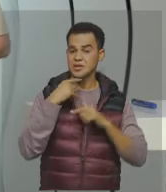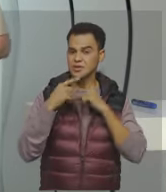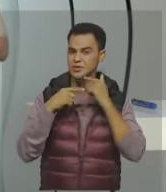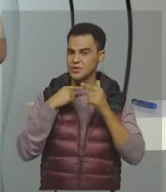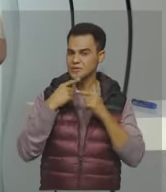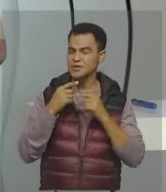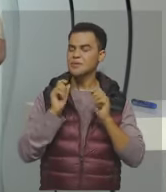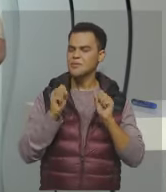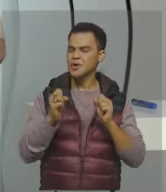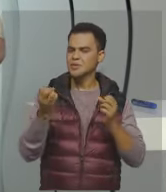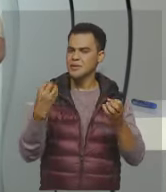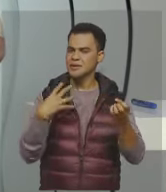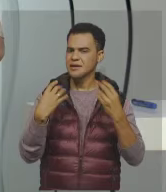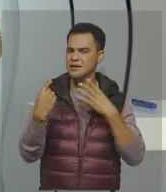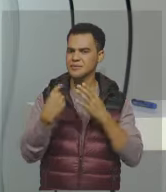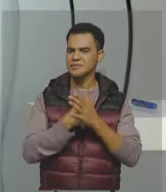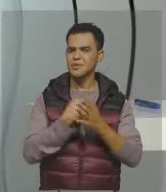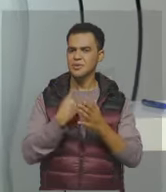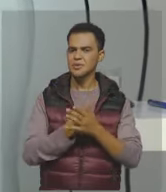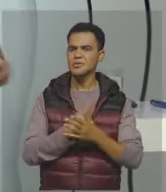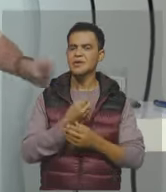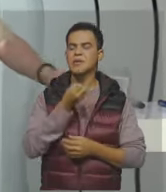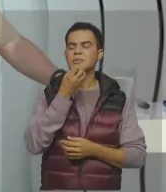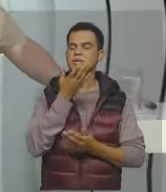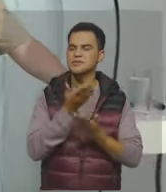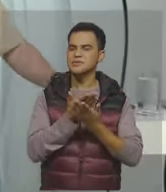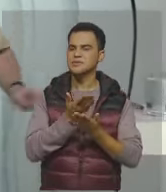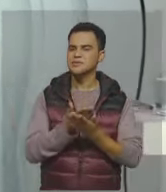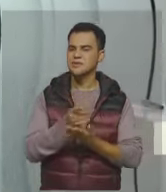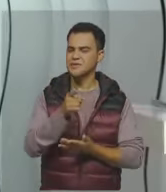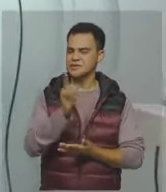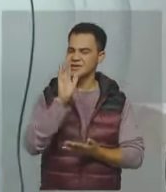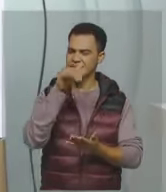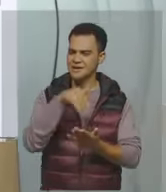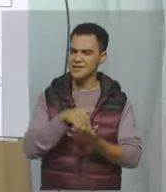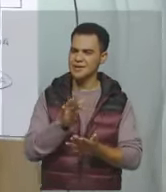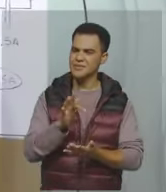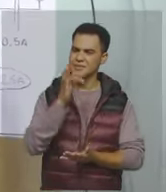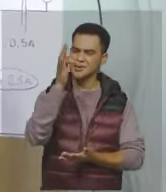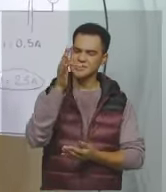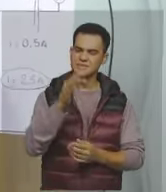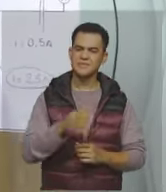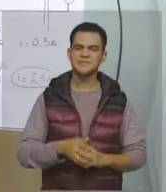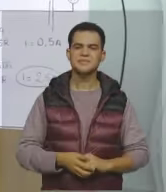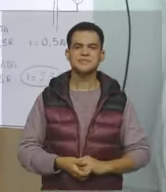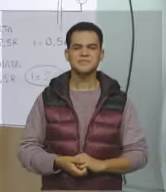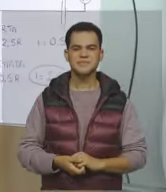mandem suas perguntas. Bons estudos para vocês e até a próxima.